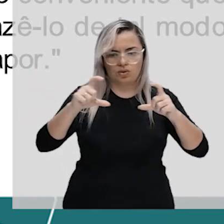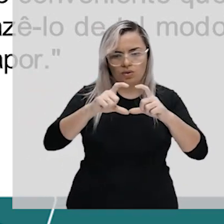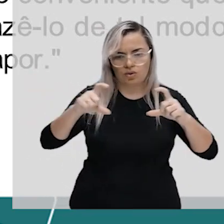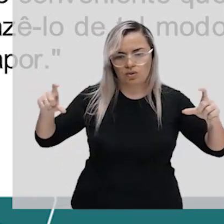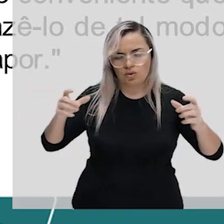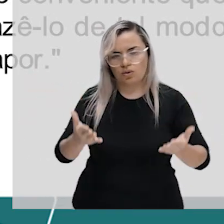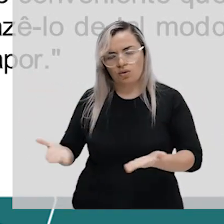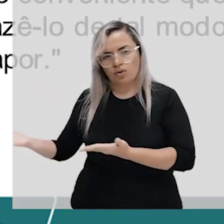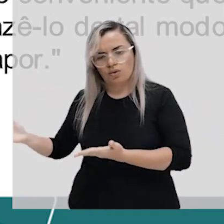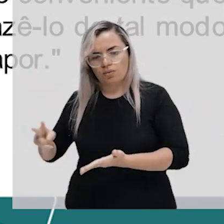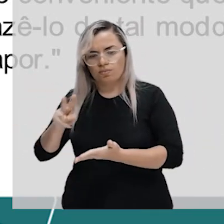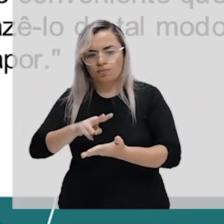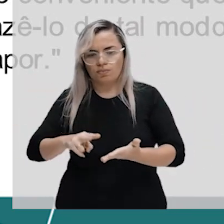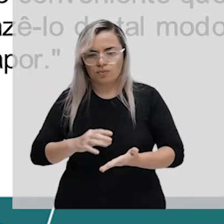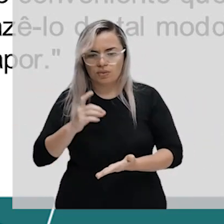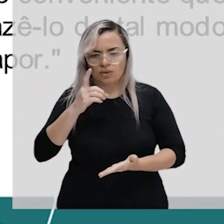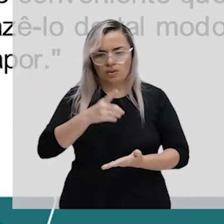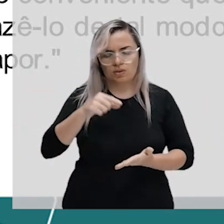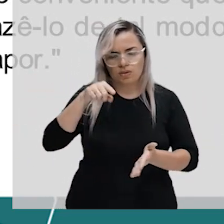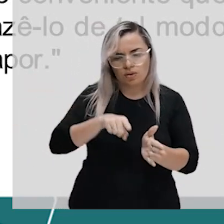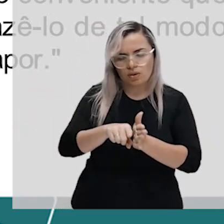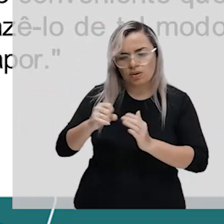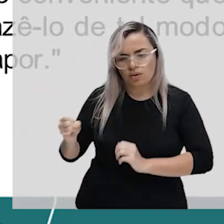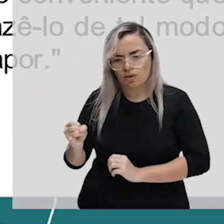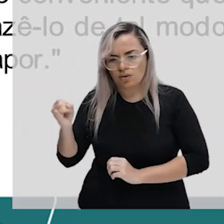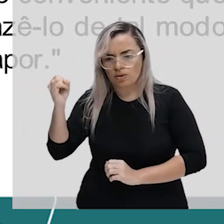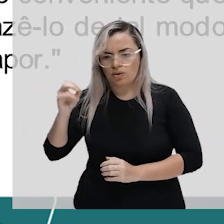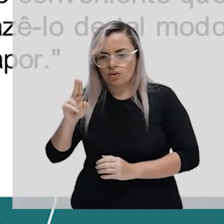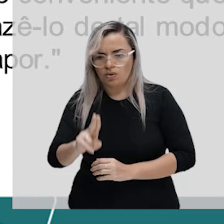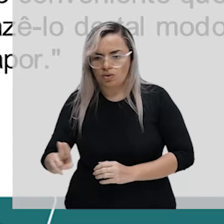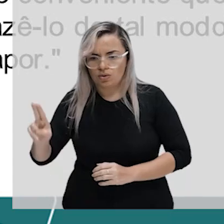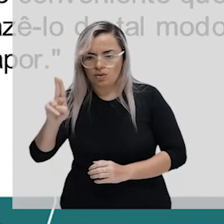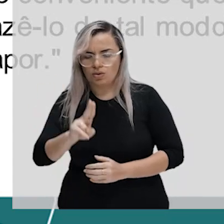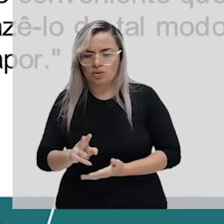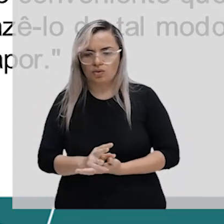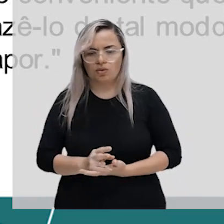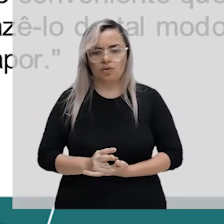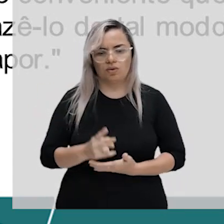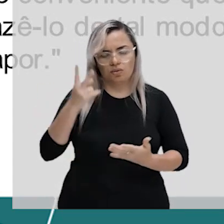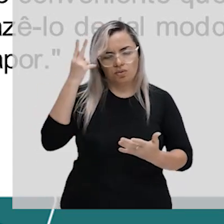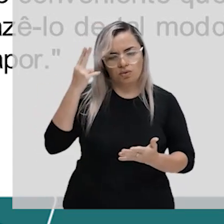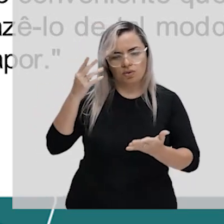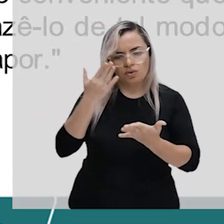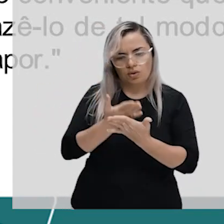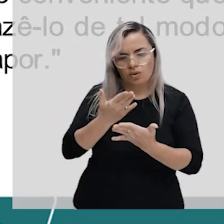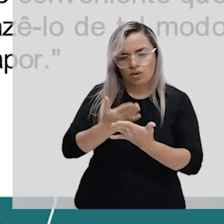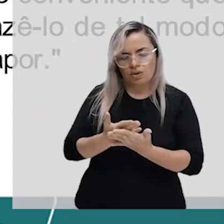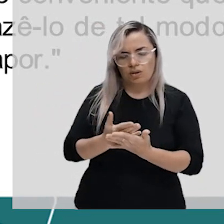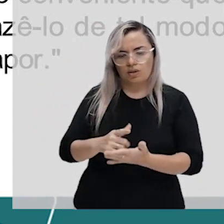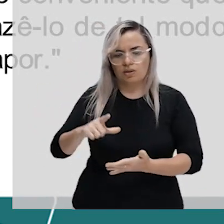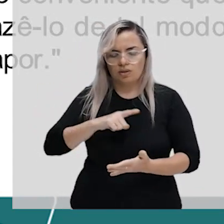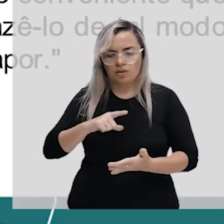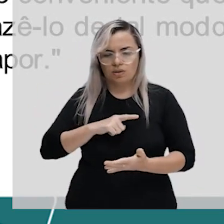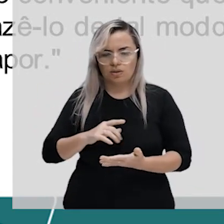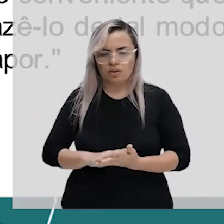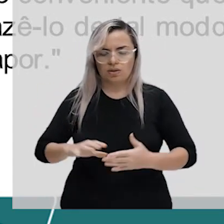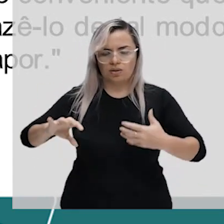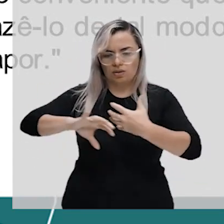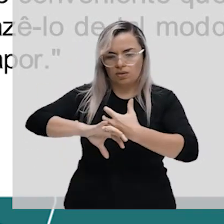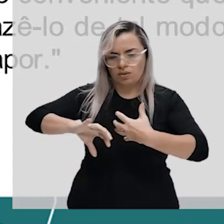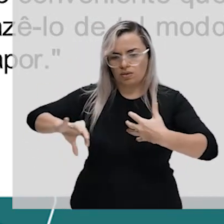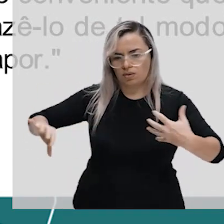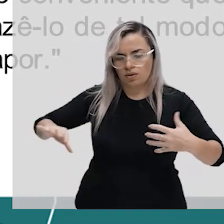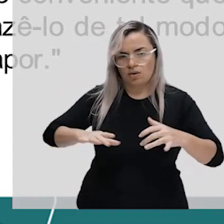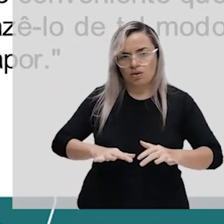para decidir a questão, é importante empregar um meio conveniente que permita separar o vapor da parte figurada